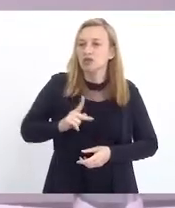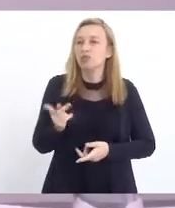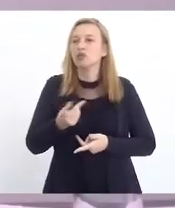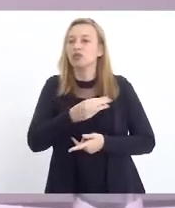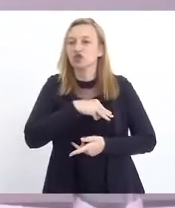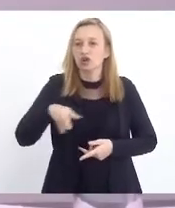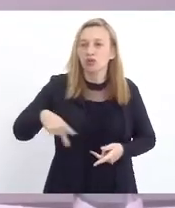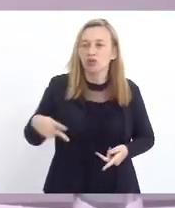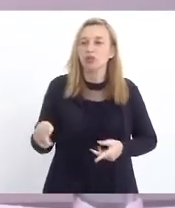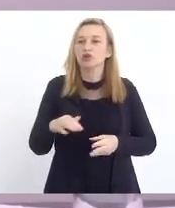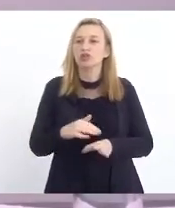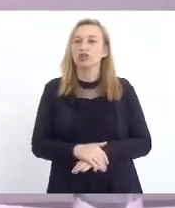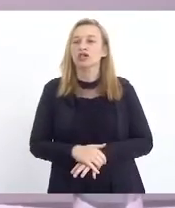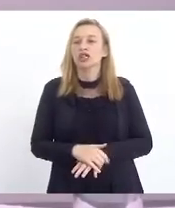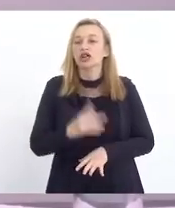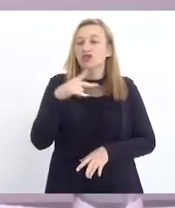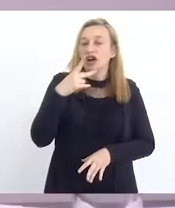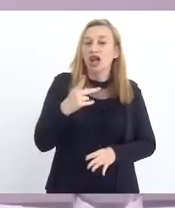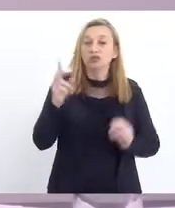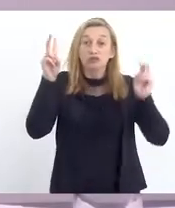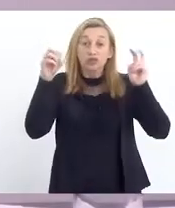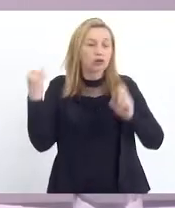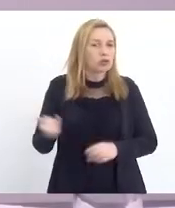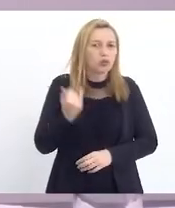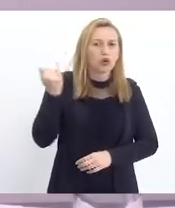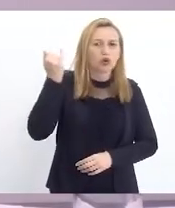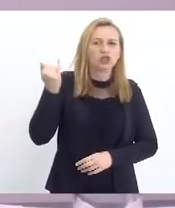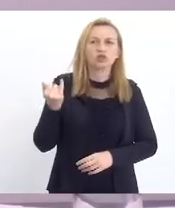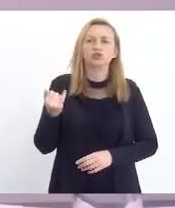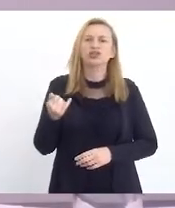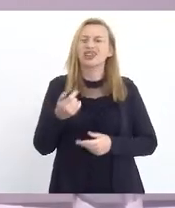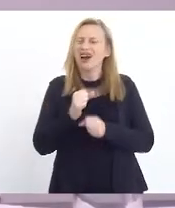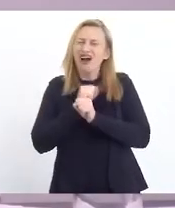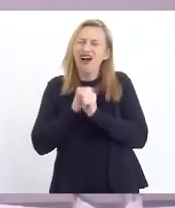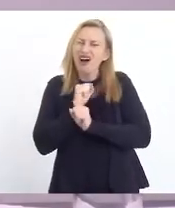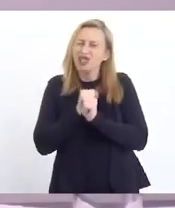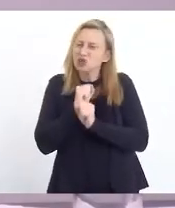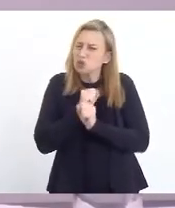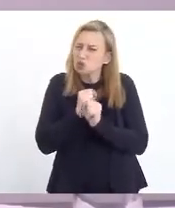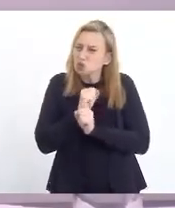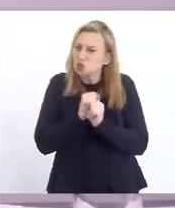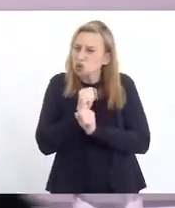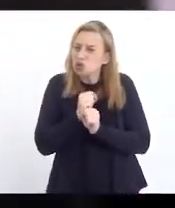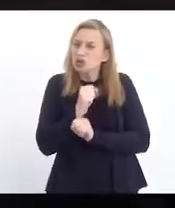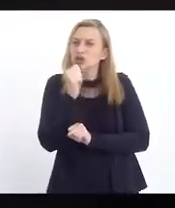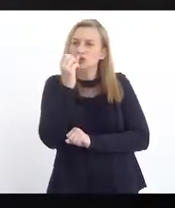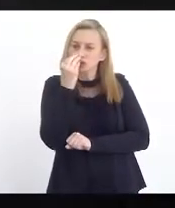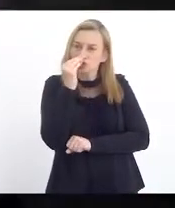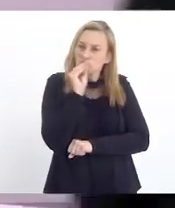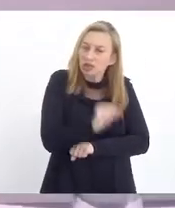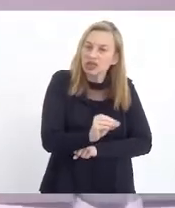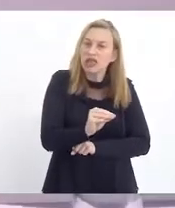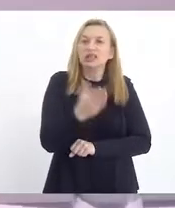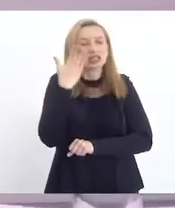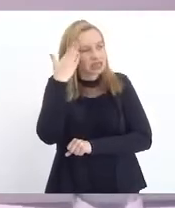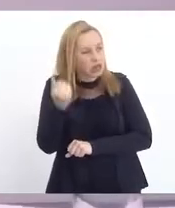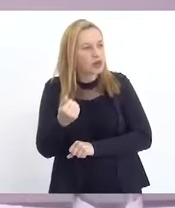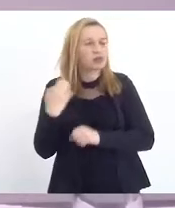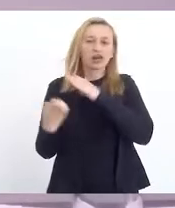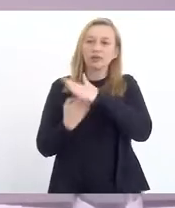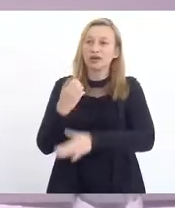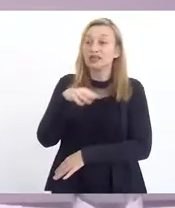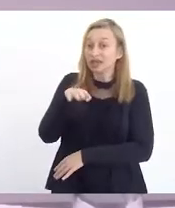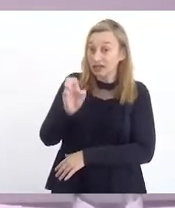aqui, por se tratar de um tema tão importante e que durante muito tempo ficou relegado, e nós sabemos que a SEDAE era uma empresa